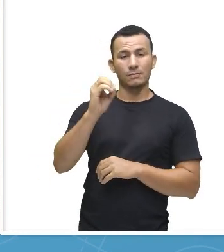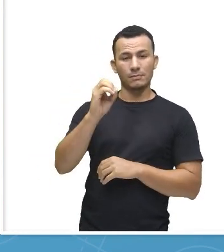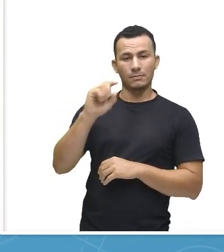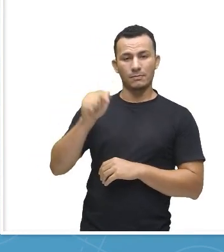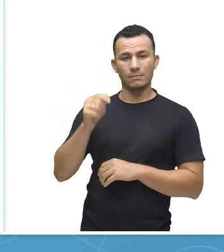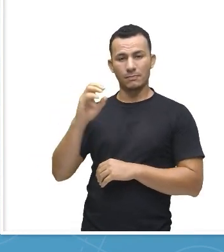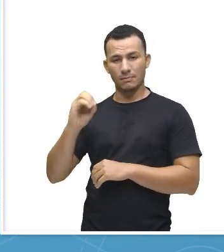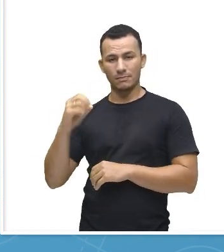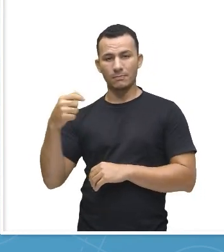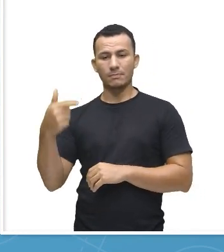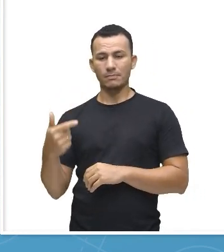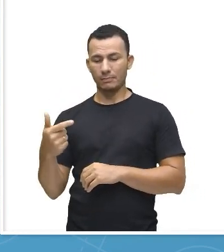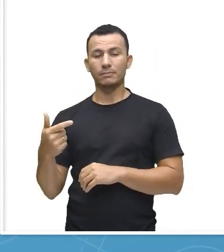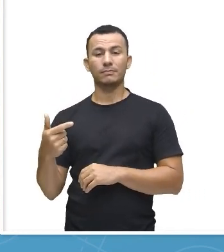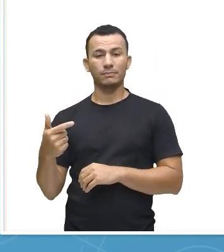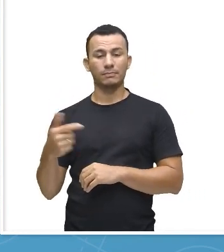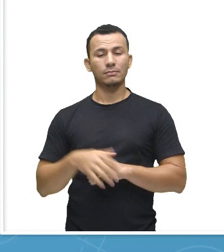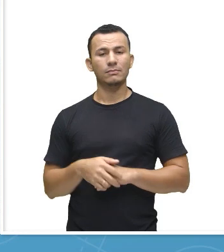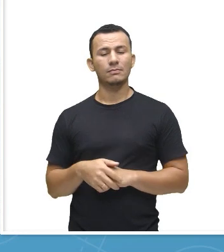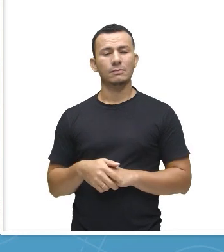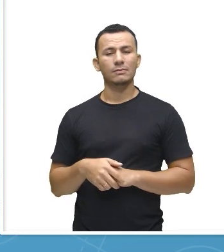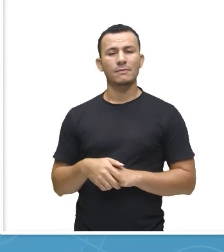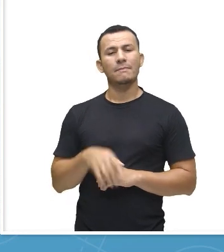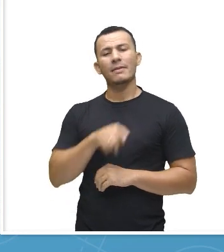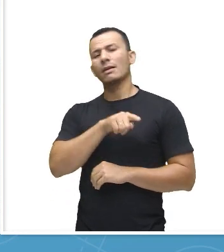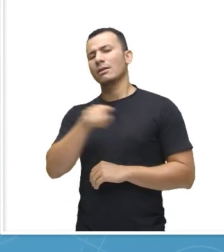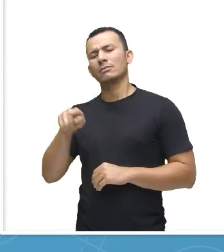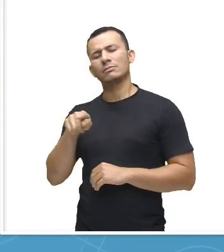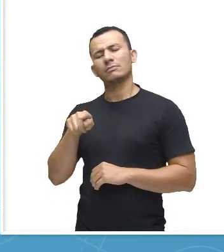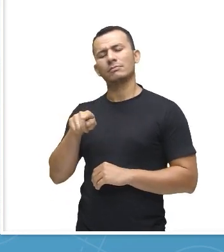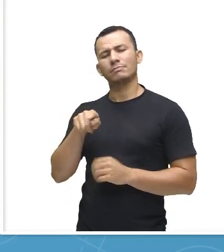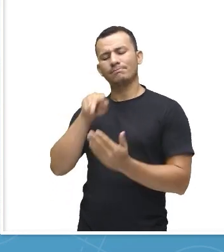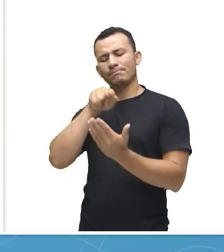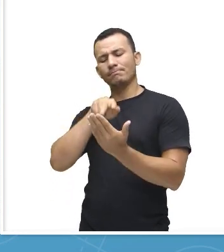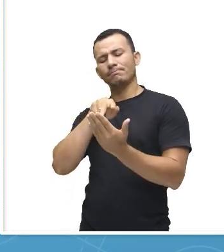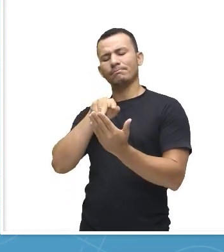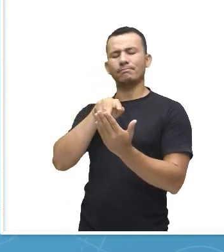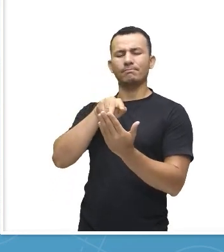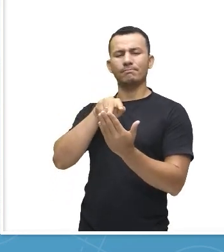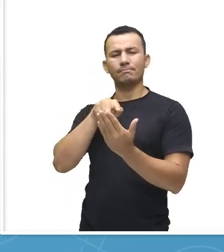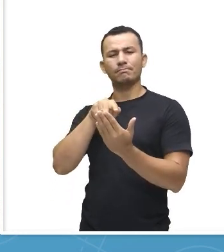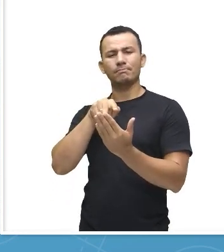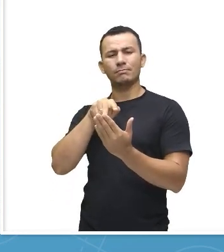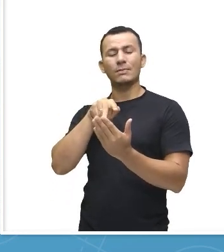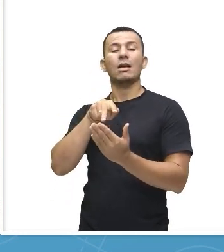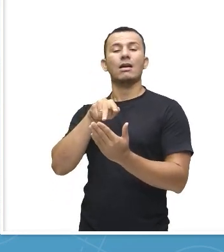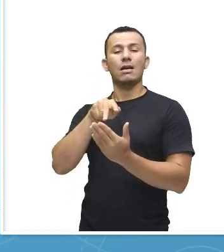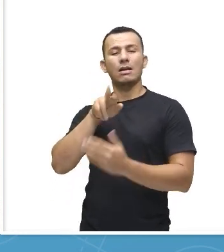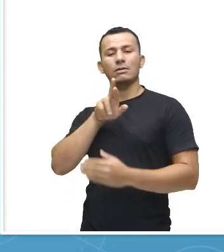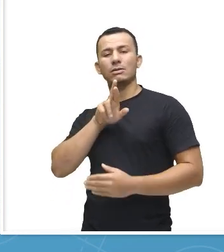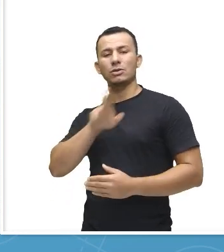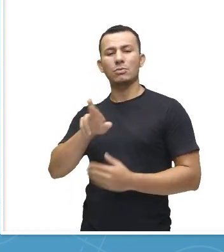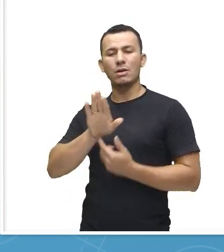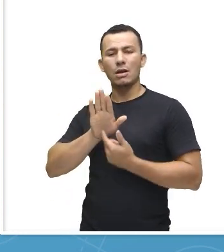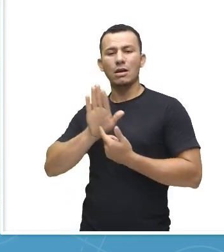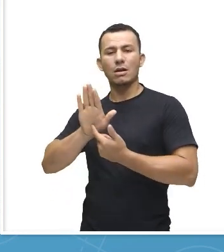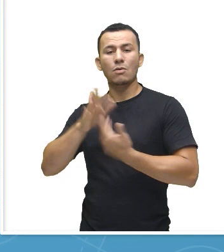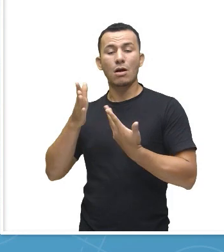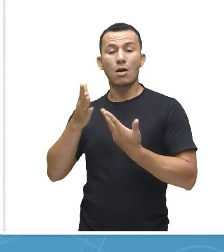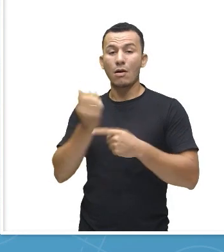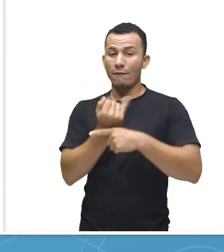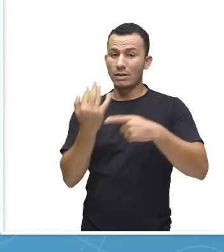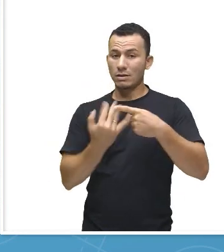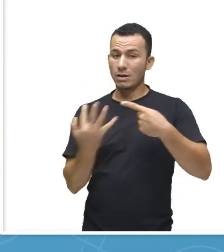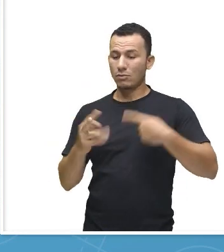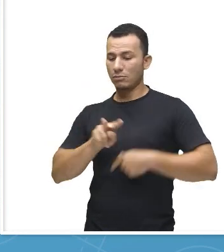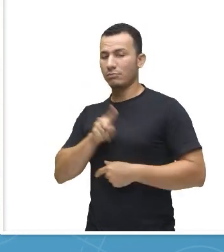0,02. E vocês, então, devem achar a representação desse número em forma de